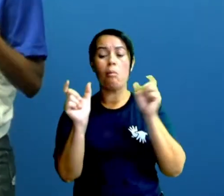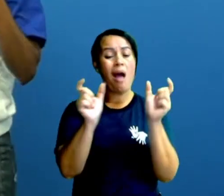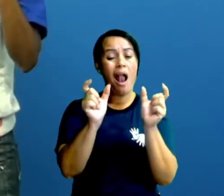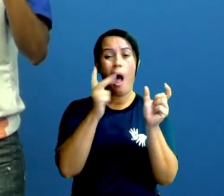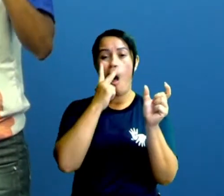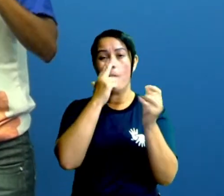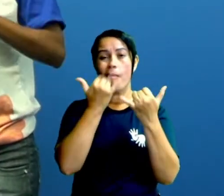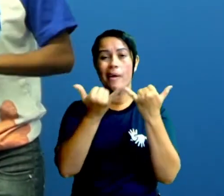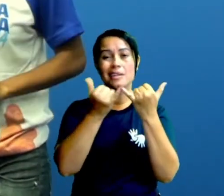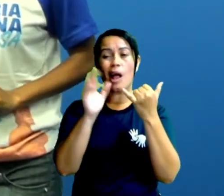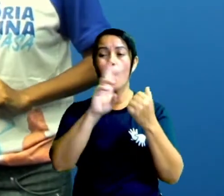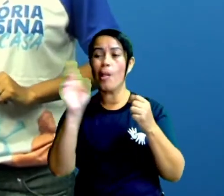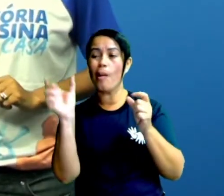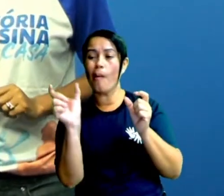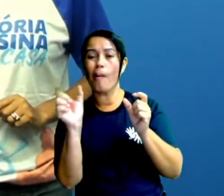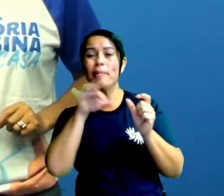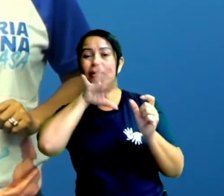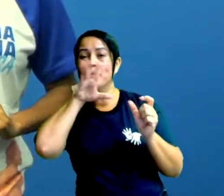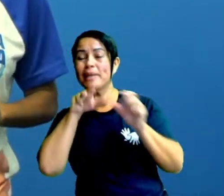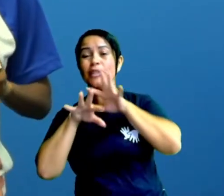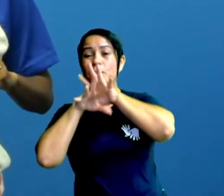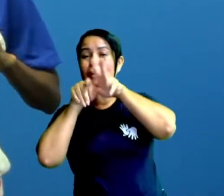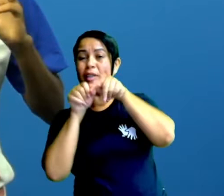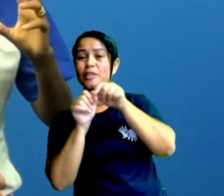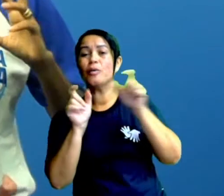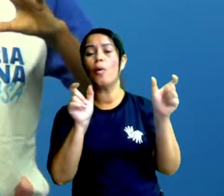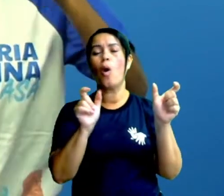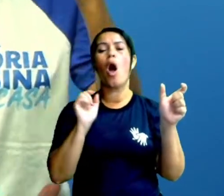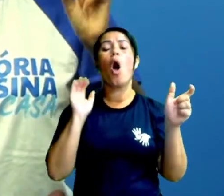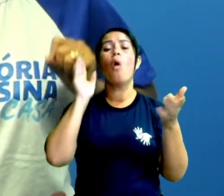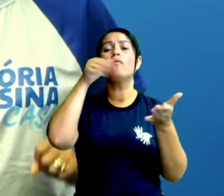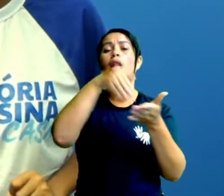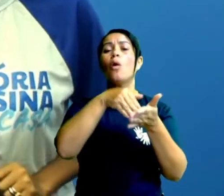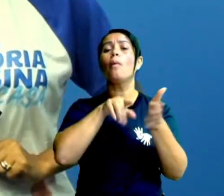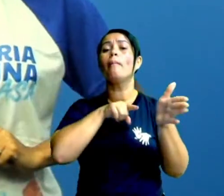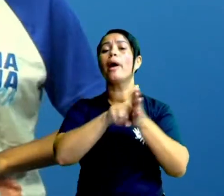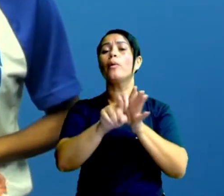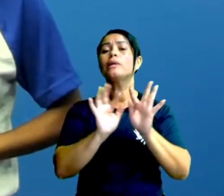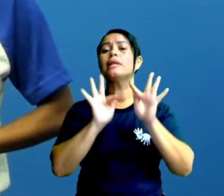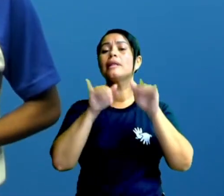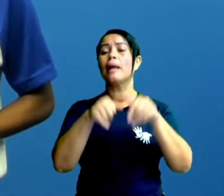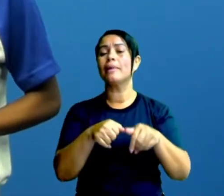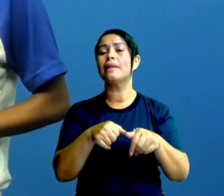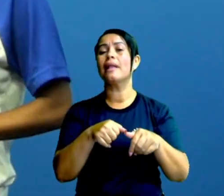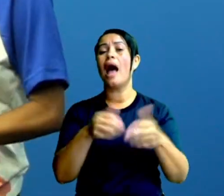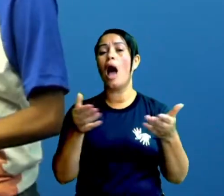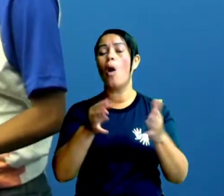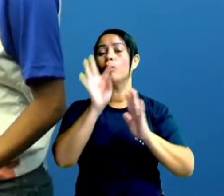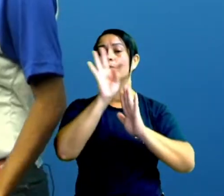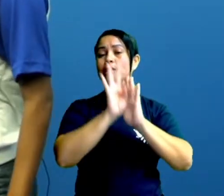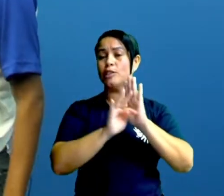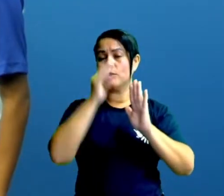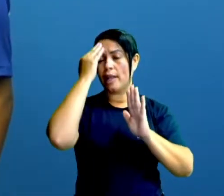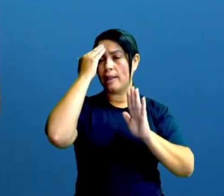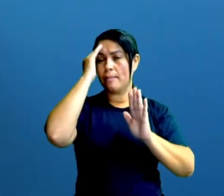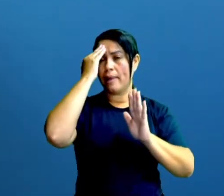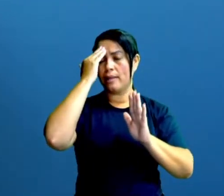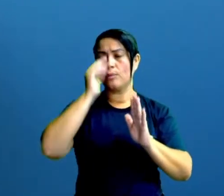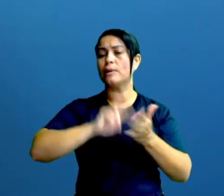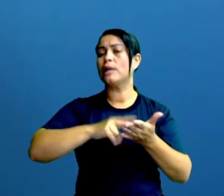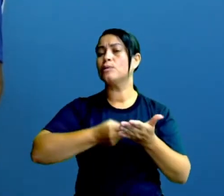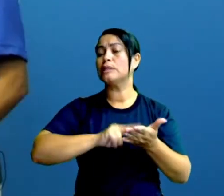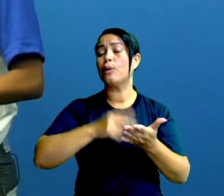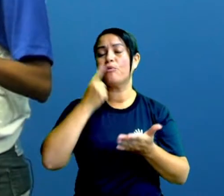isso mesmo e a nossa última perguntinha aqui para a gente concluir esse momento de interpretação do texto